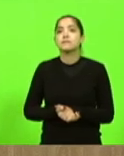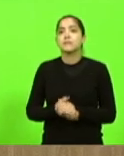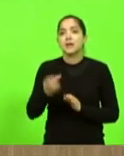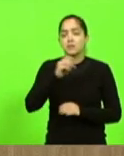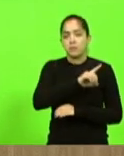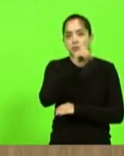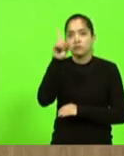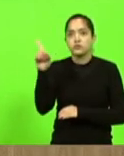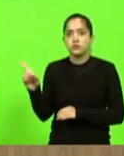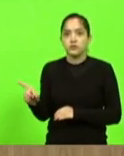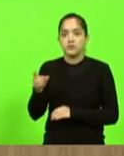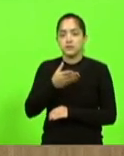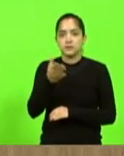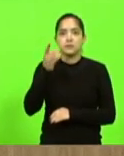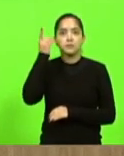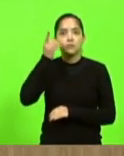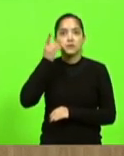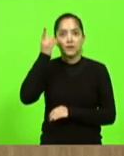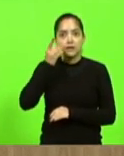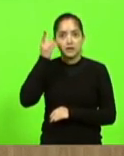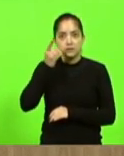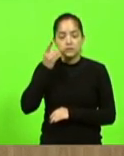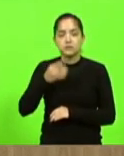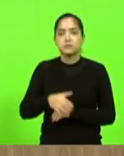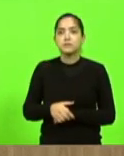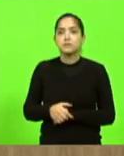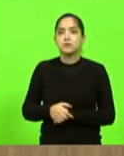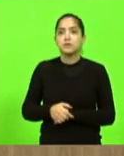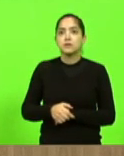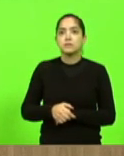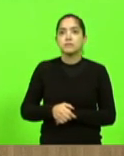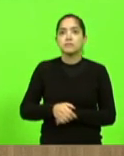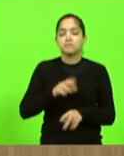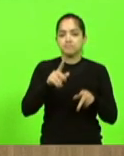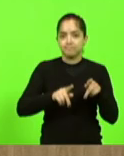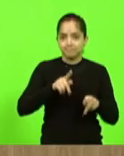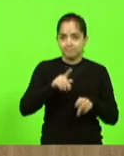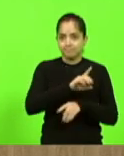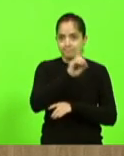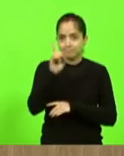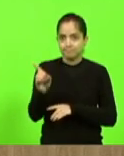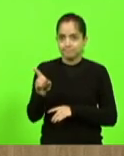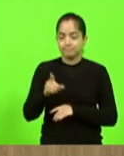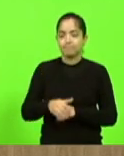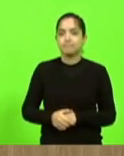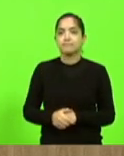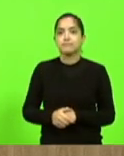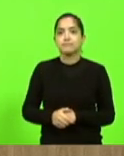Bom dia, deputadas, bom dia, deputados, bom dia, catarinenses.